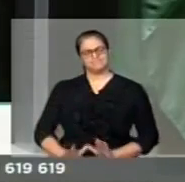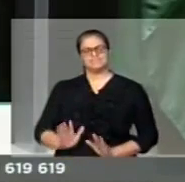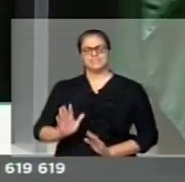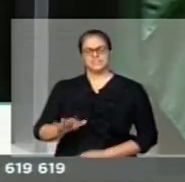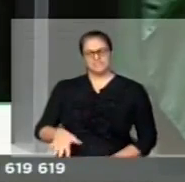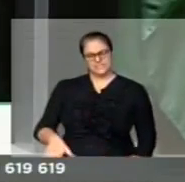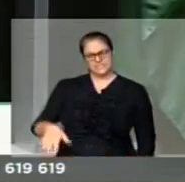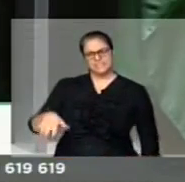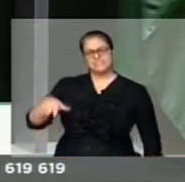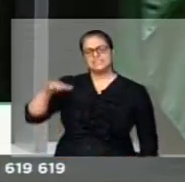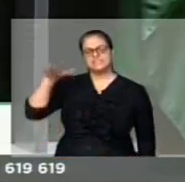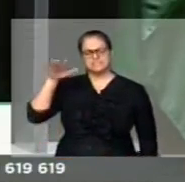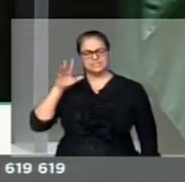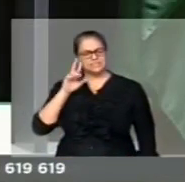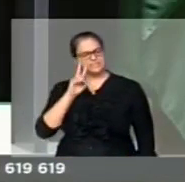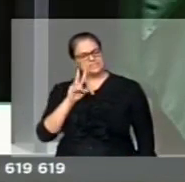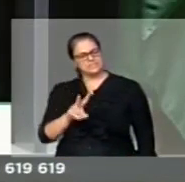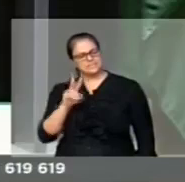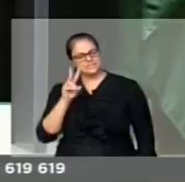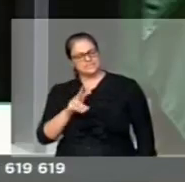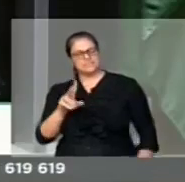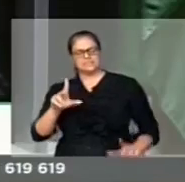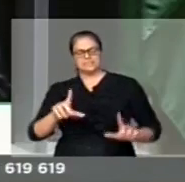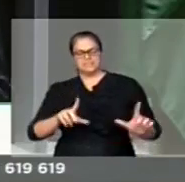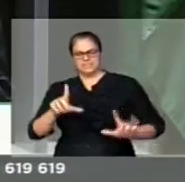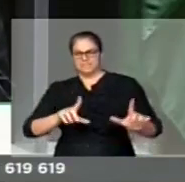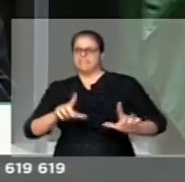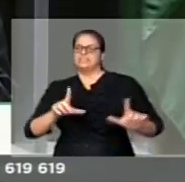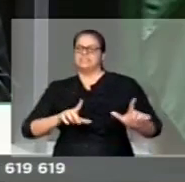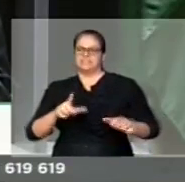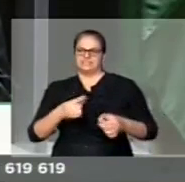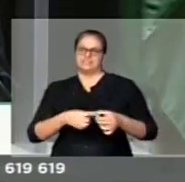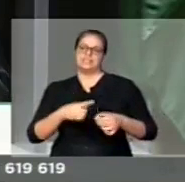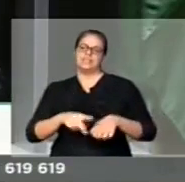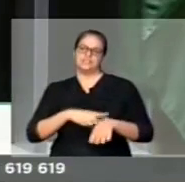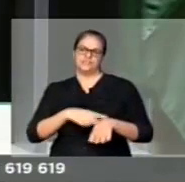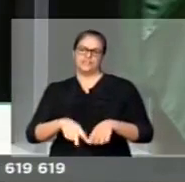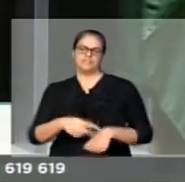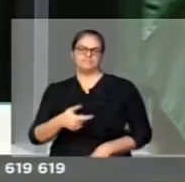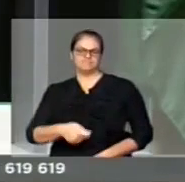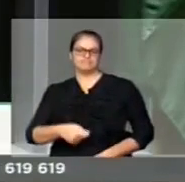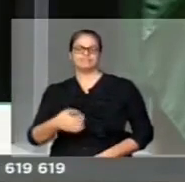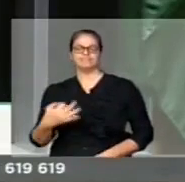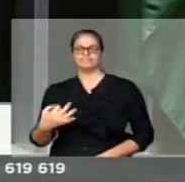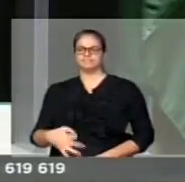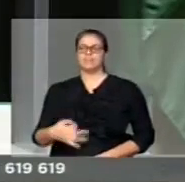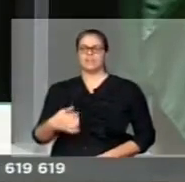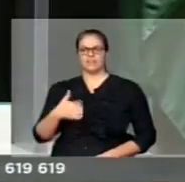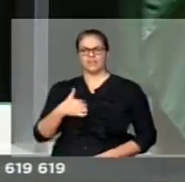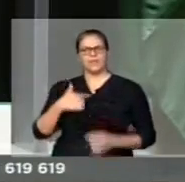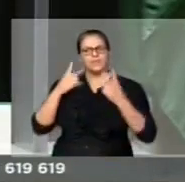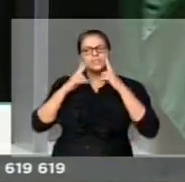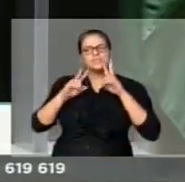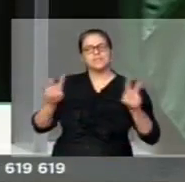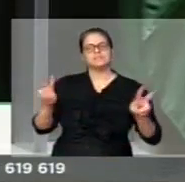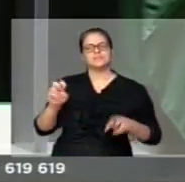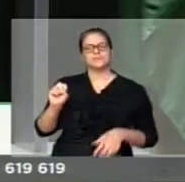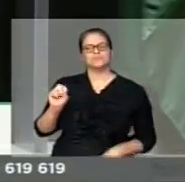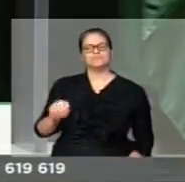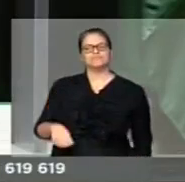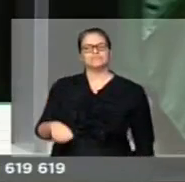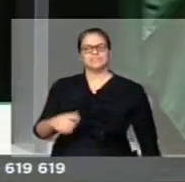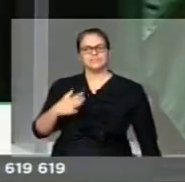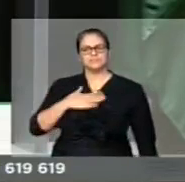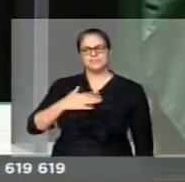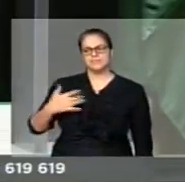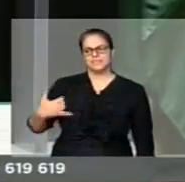assistindo a TV Cidade Verde. Posso aqui dar um testemunho da geração, da